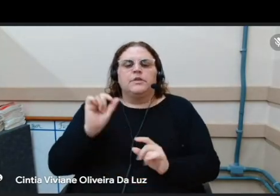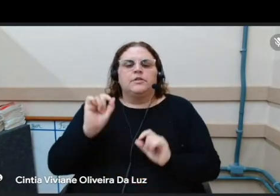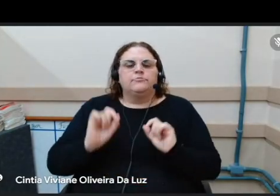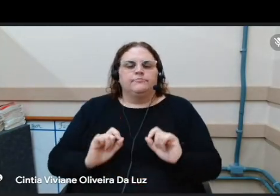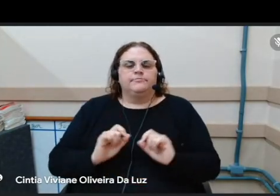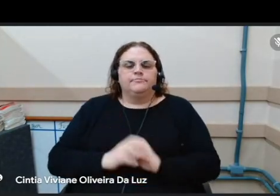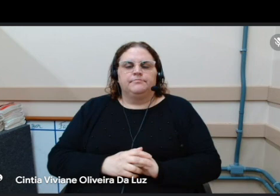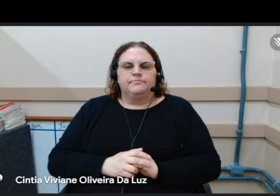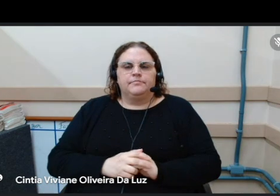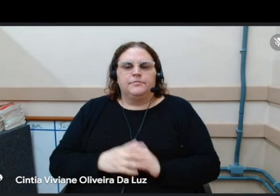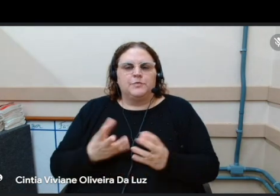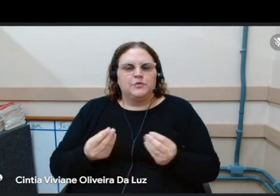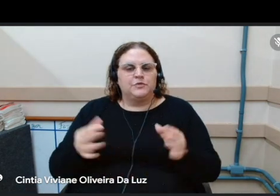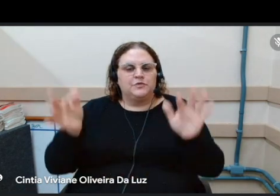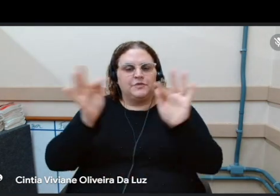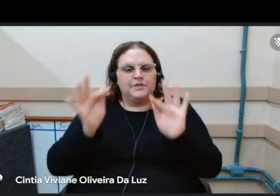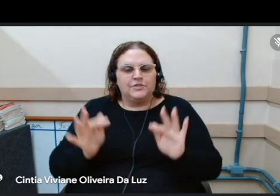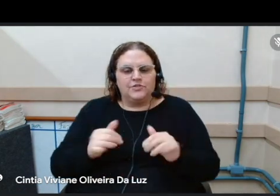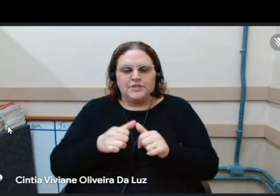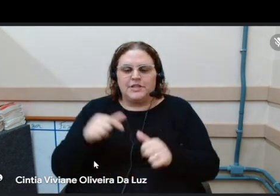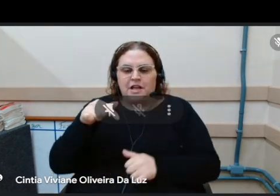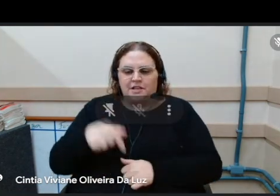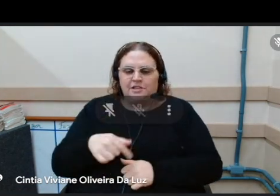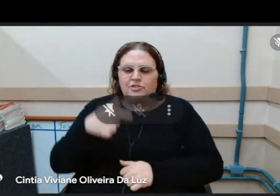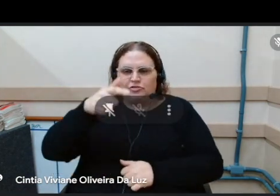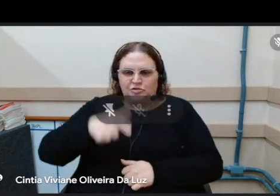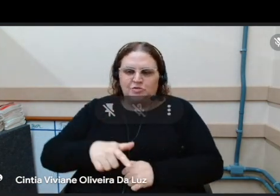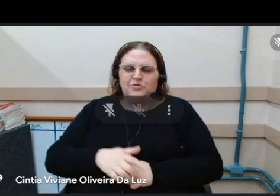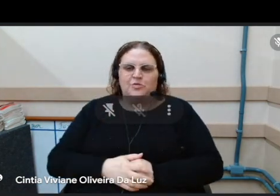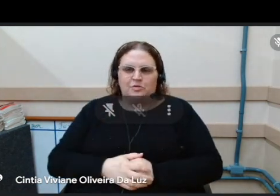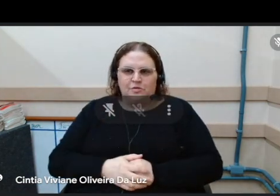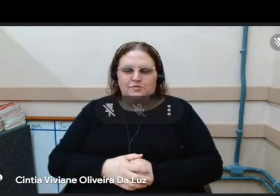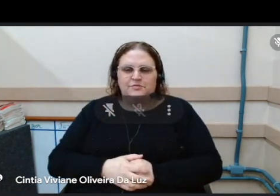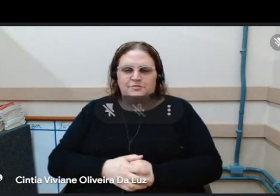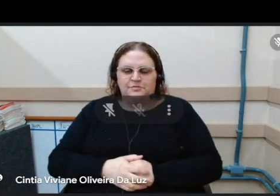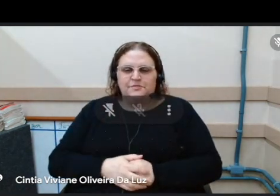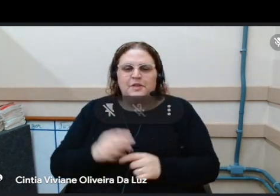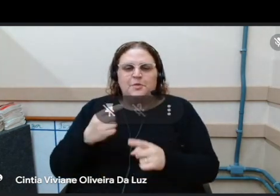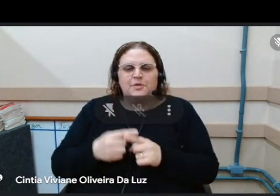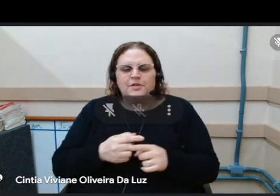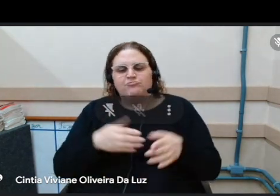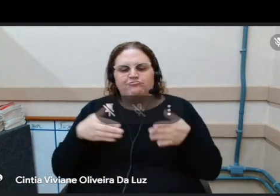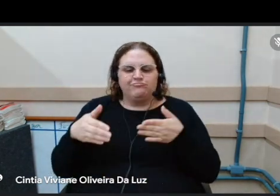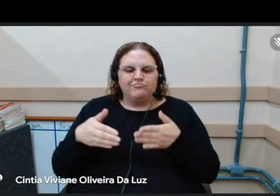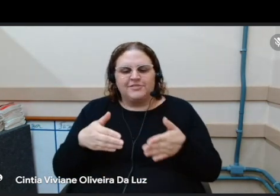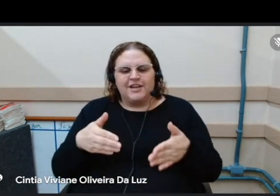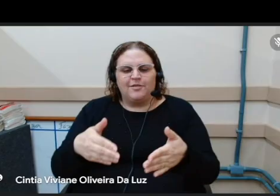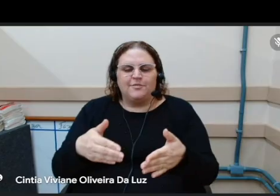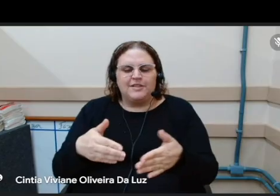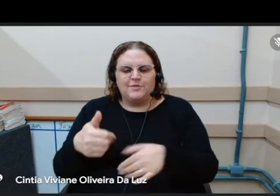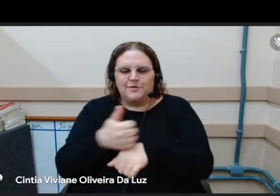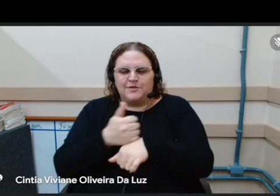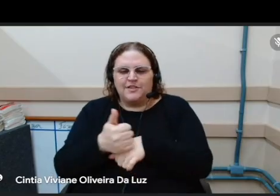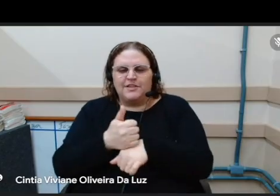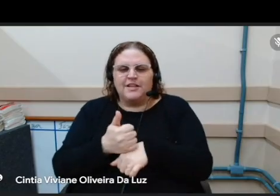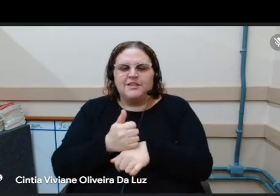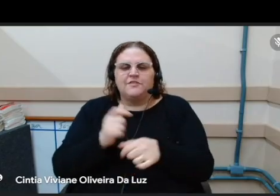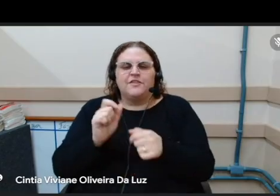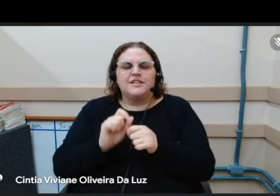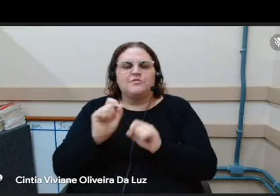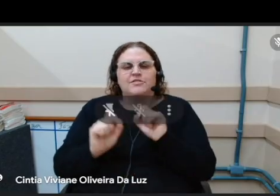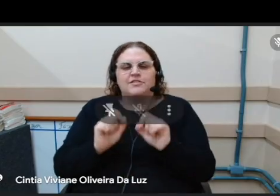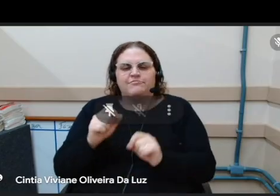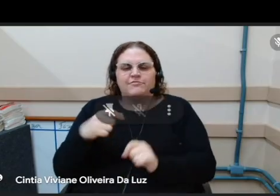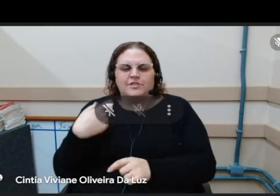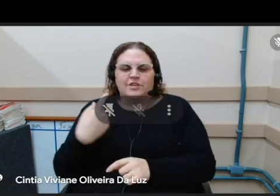bem feliz de est aqui de novo porque eh os caminhos né profissionais vão nos levando a